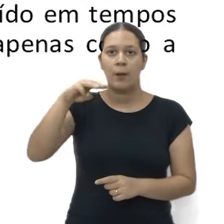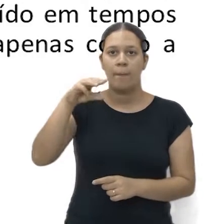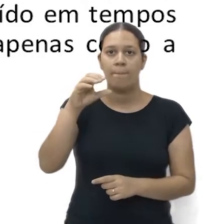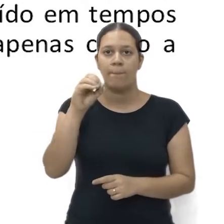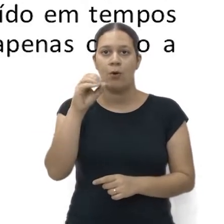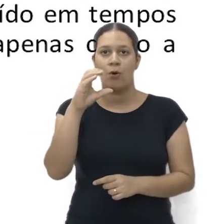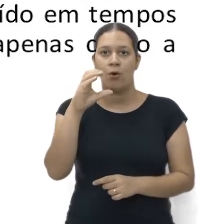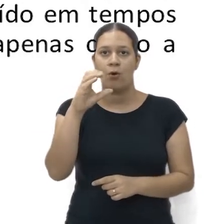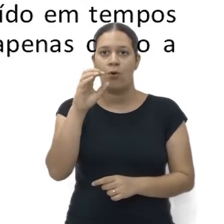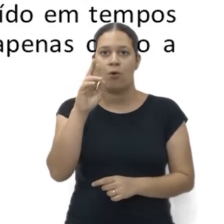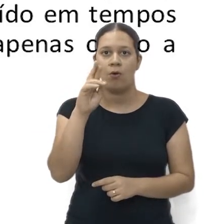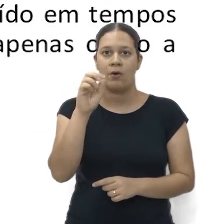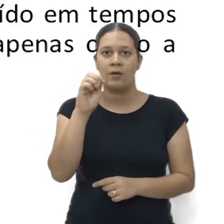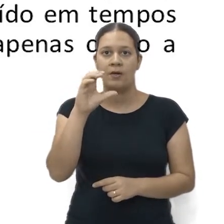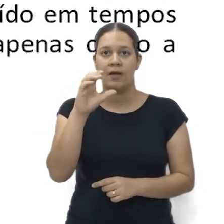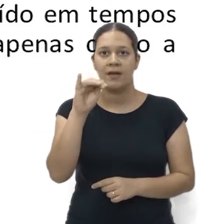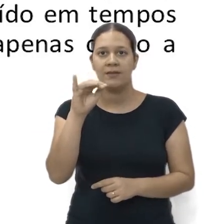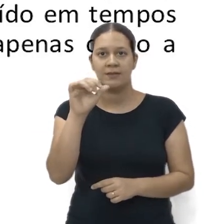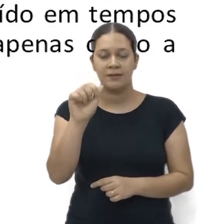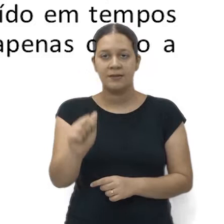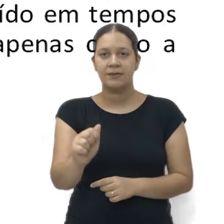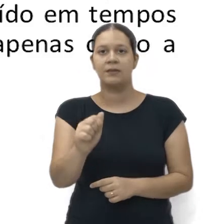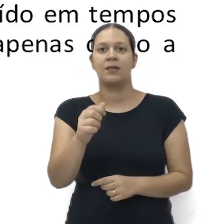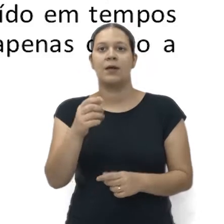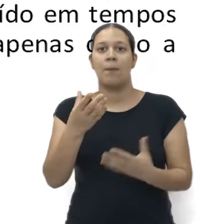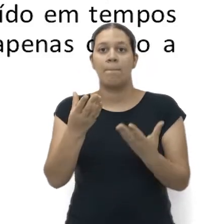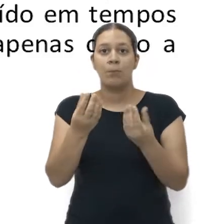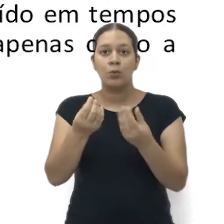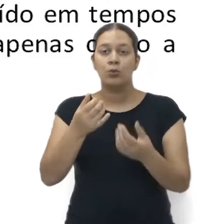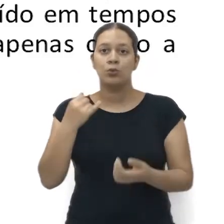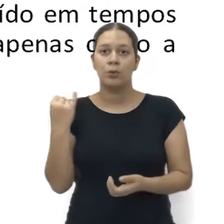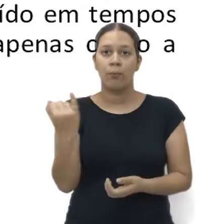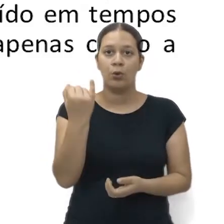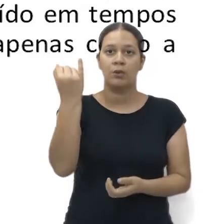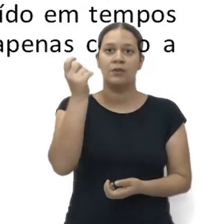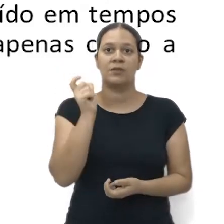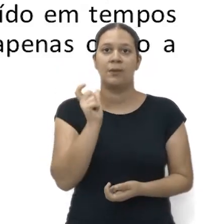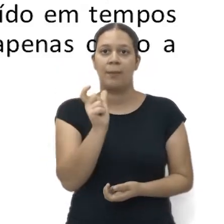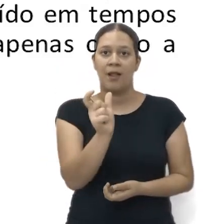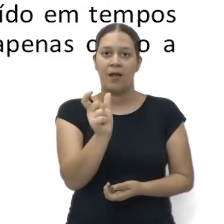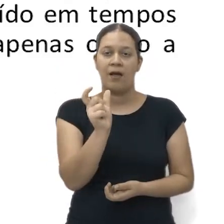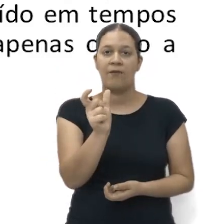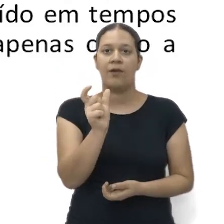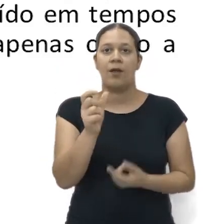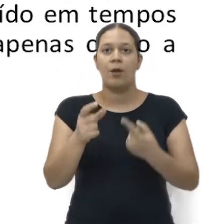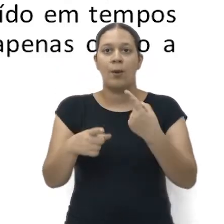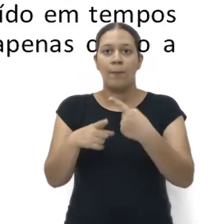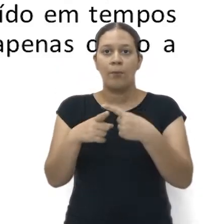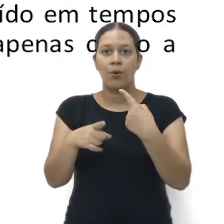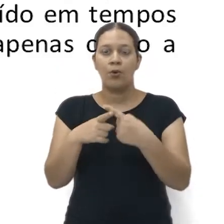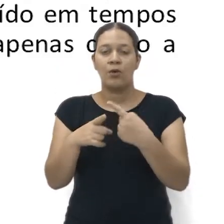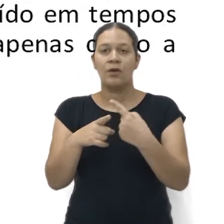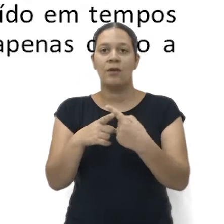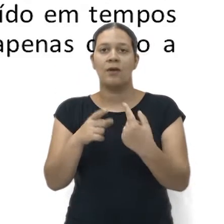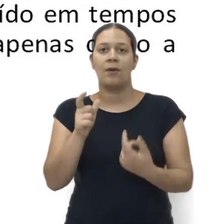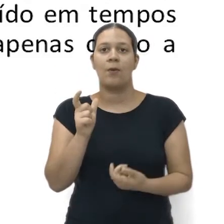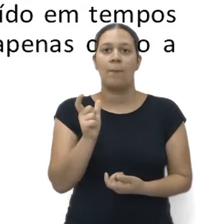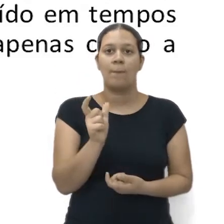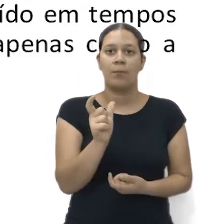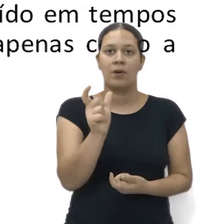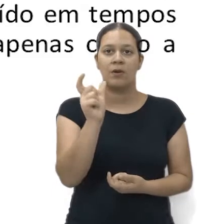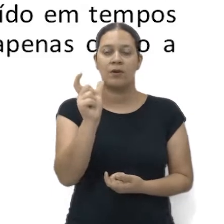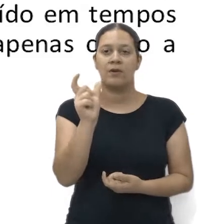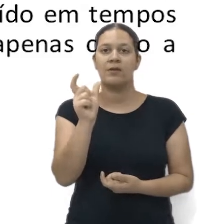palavra extremamente importante, né? Porque é uma palavra que leva